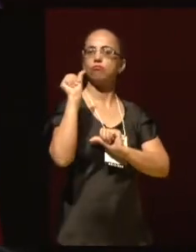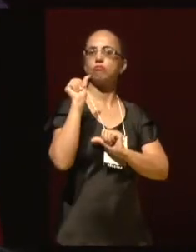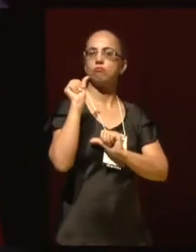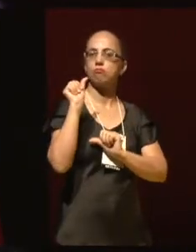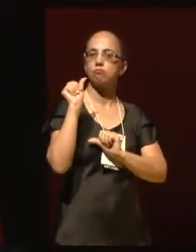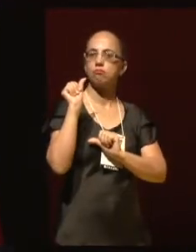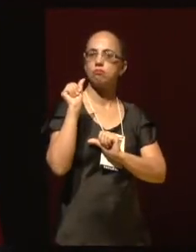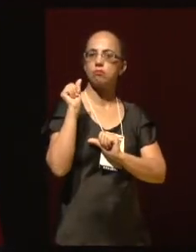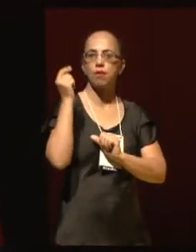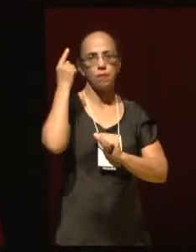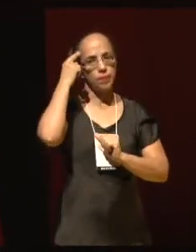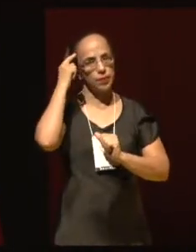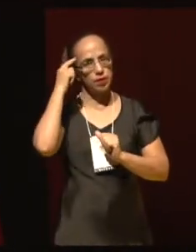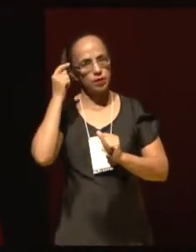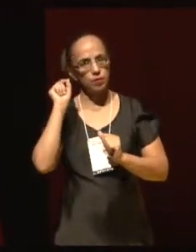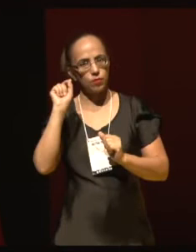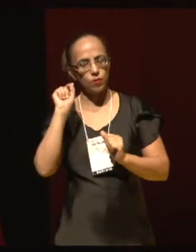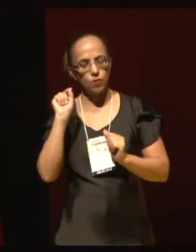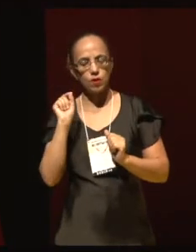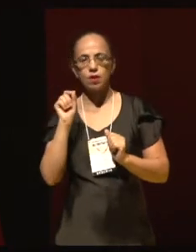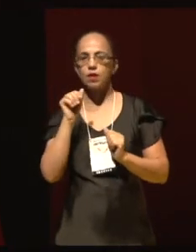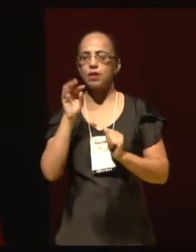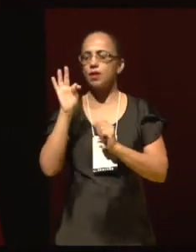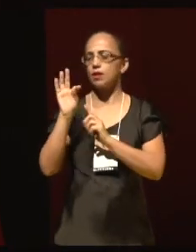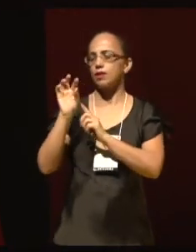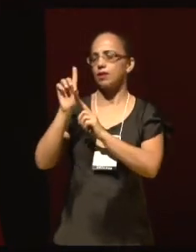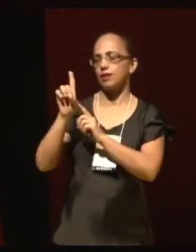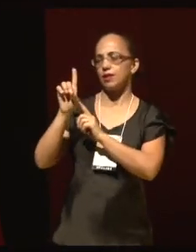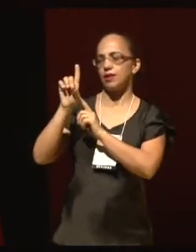transtorno bastante comum, TDAH.